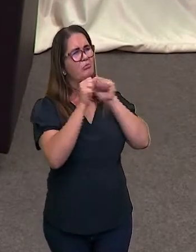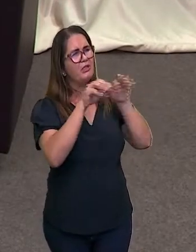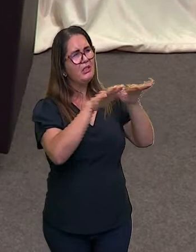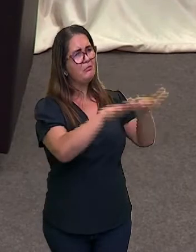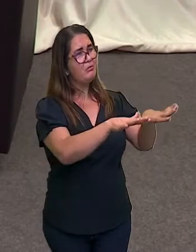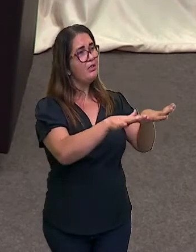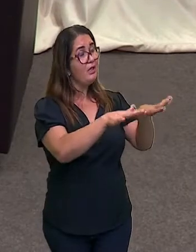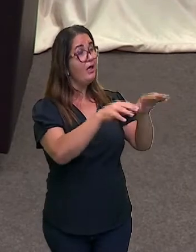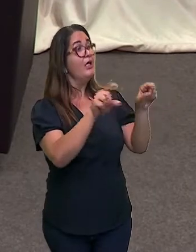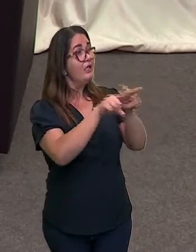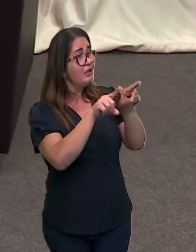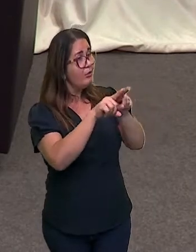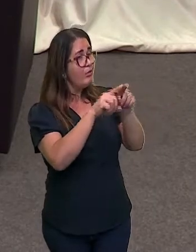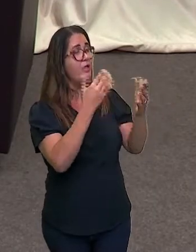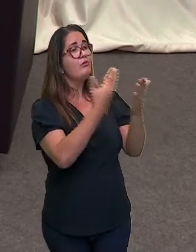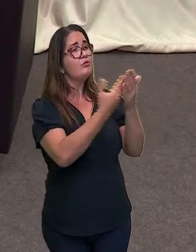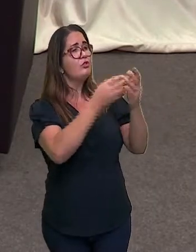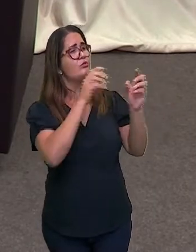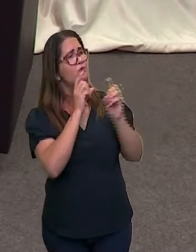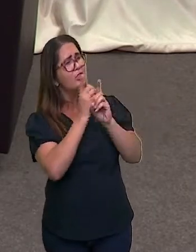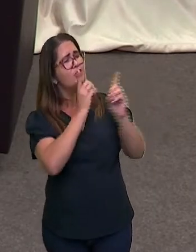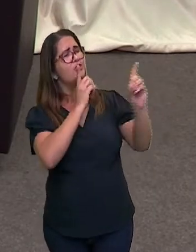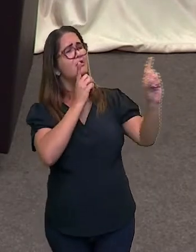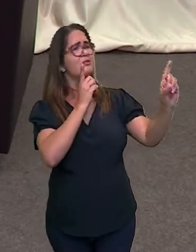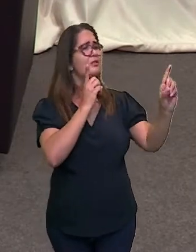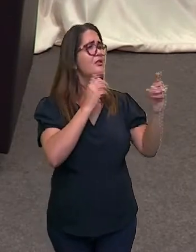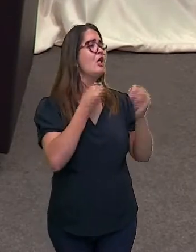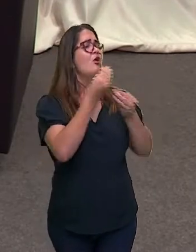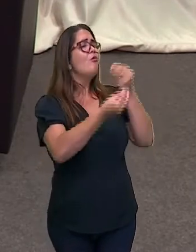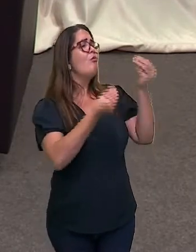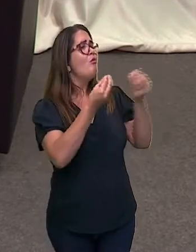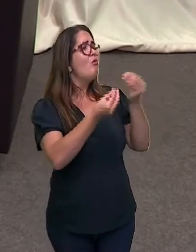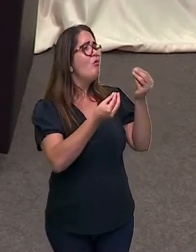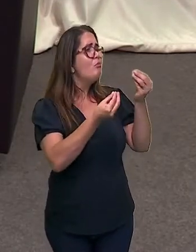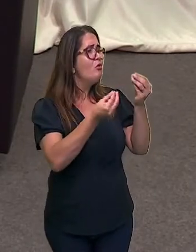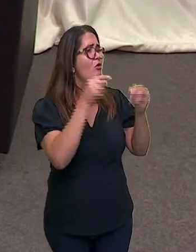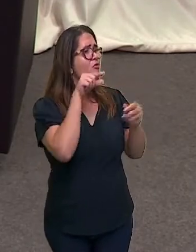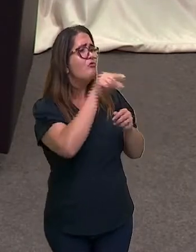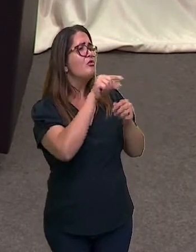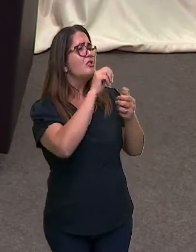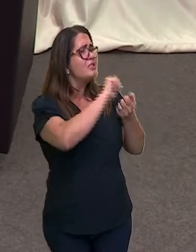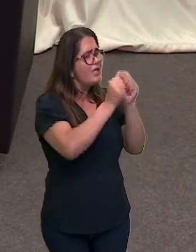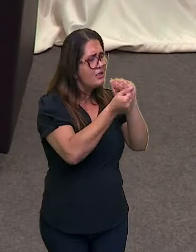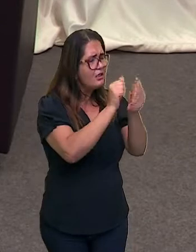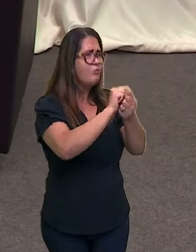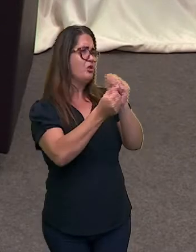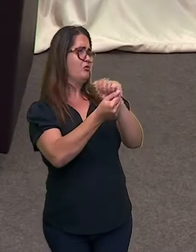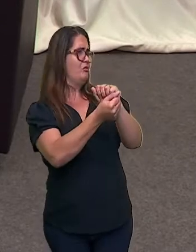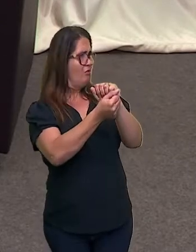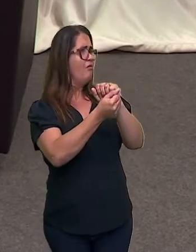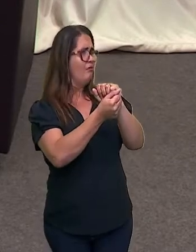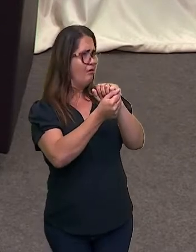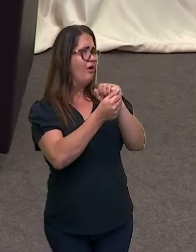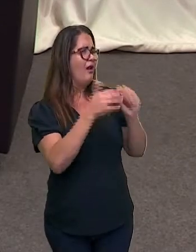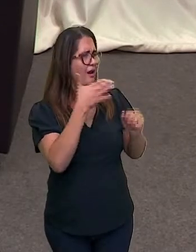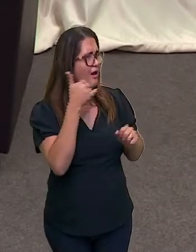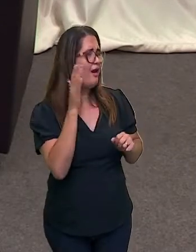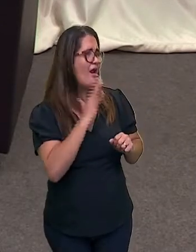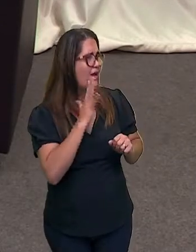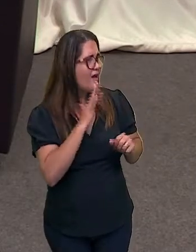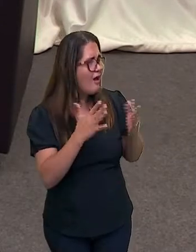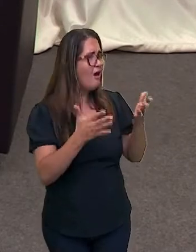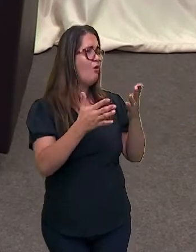remotas. Como que foi para você no início, quando você percebeu que teria que trabalhar de uma forma